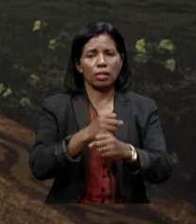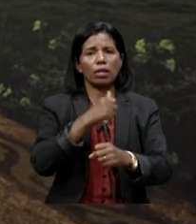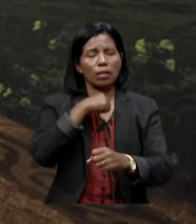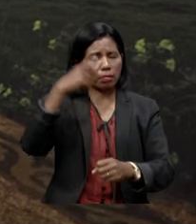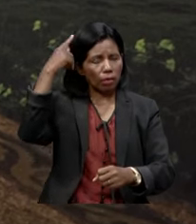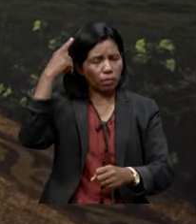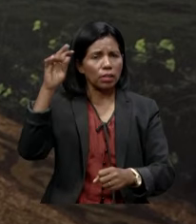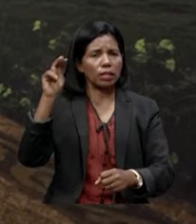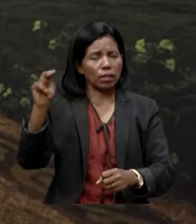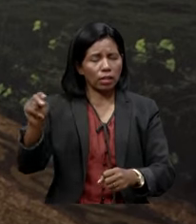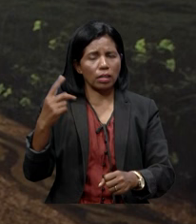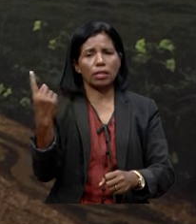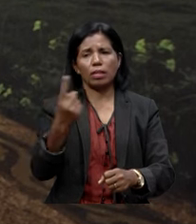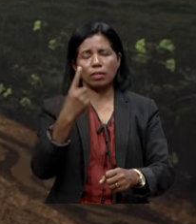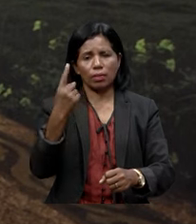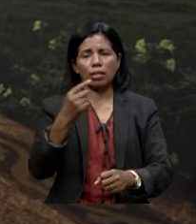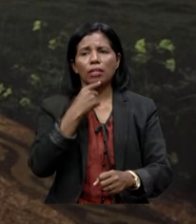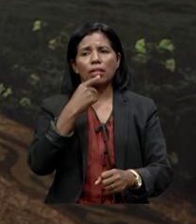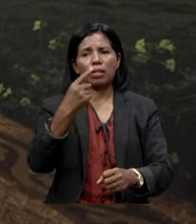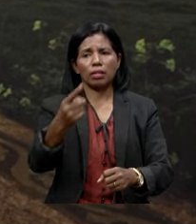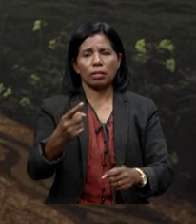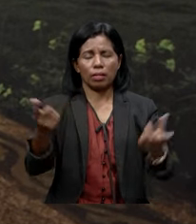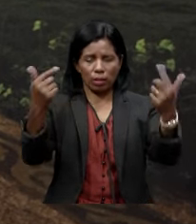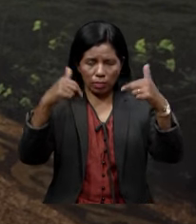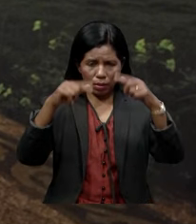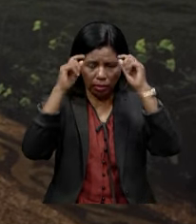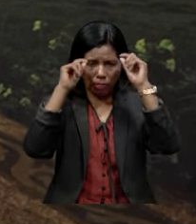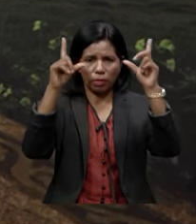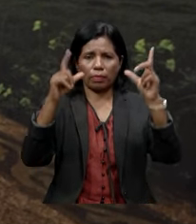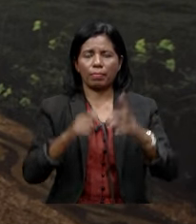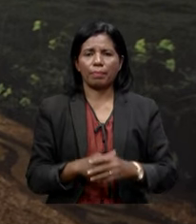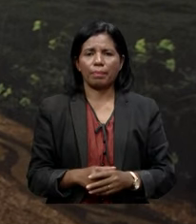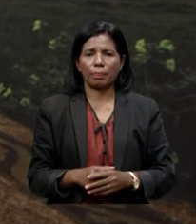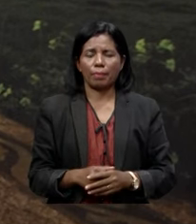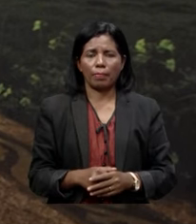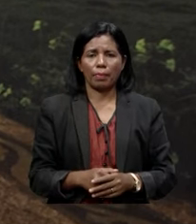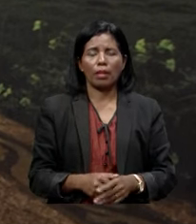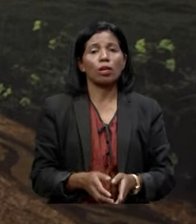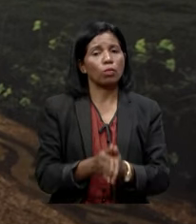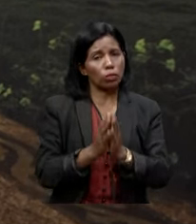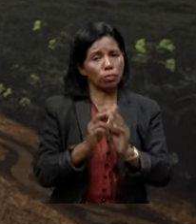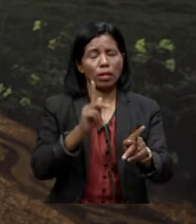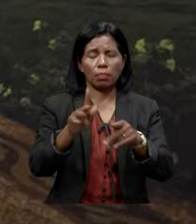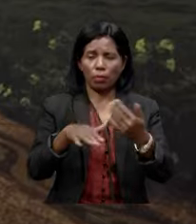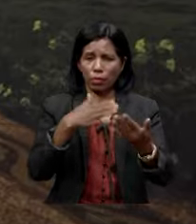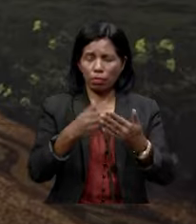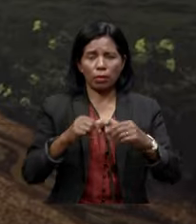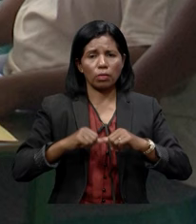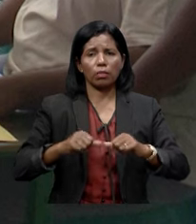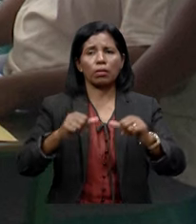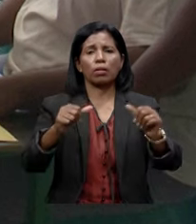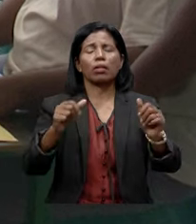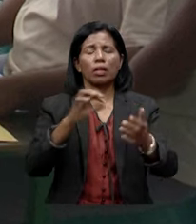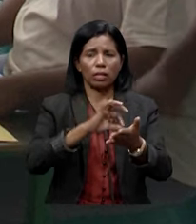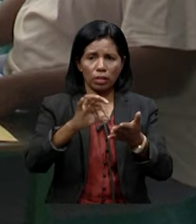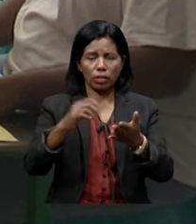ele sempre me diz, diga aos fiéis de Timor que eu vou. Nune, Monsenhor Mons, Russo Basarane Sira, bele continua registro